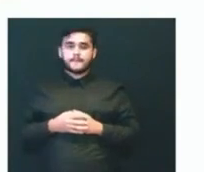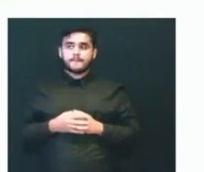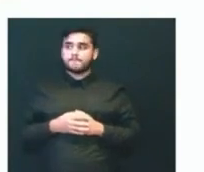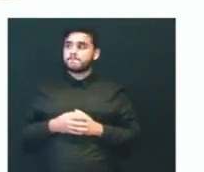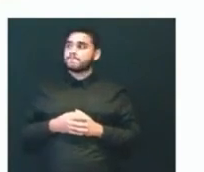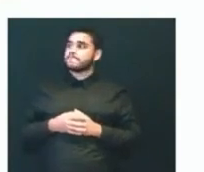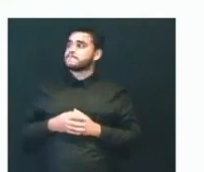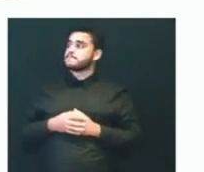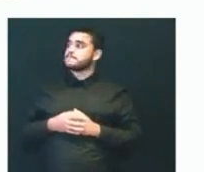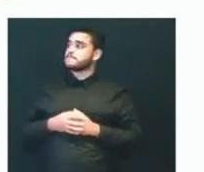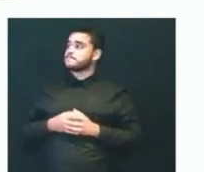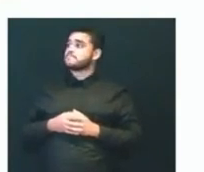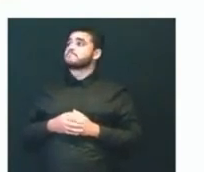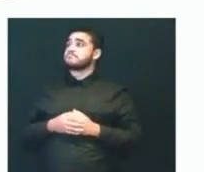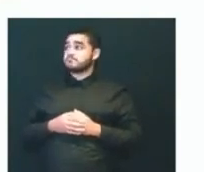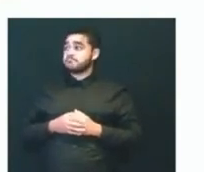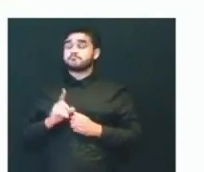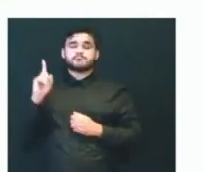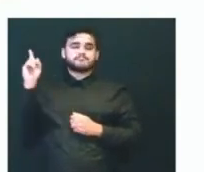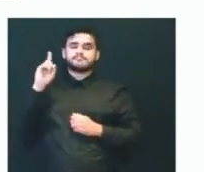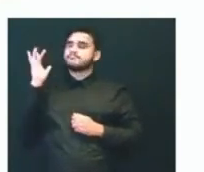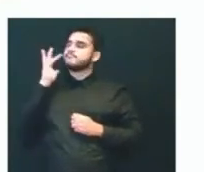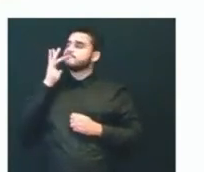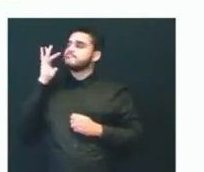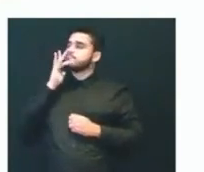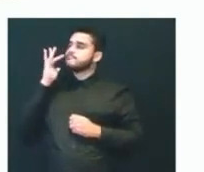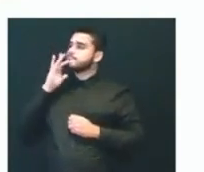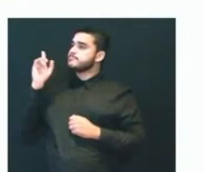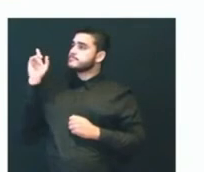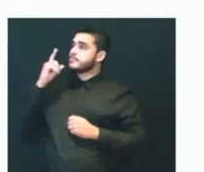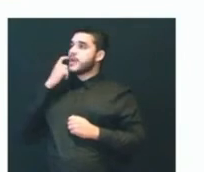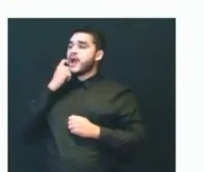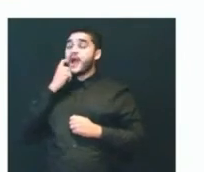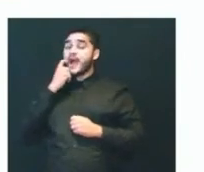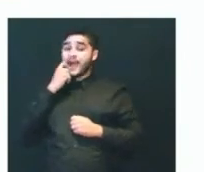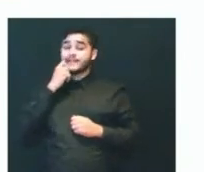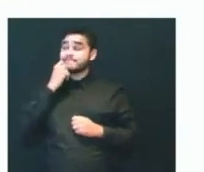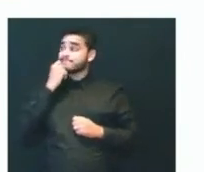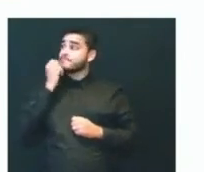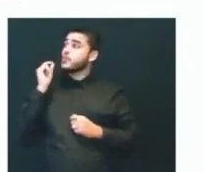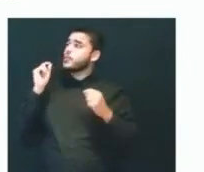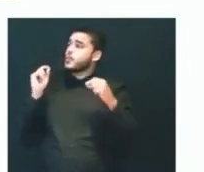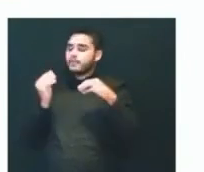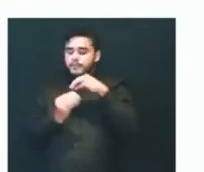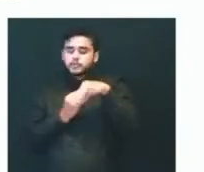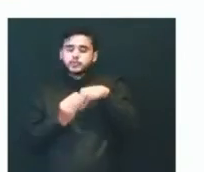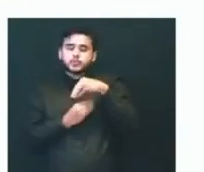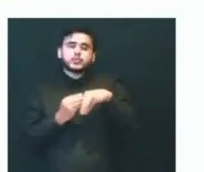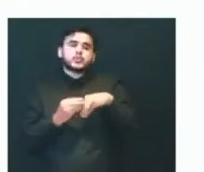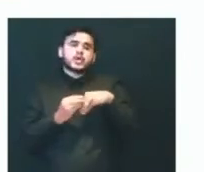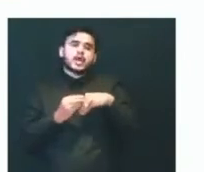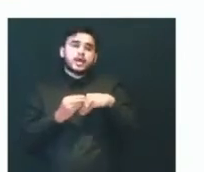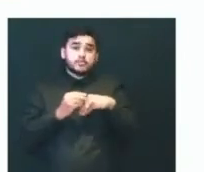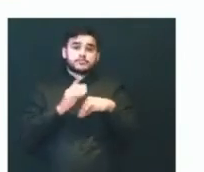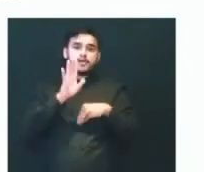Essa receita aqui também ela é muito boa, os pacientes amam escondidinho. Escondidinho é como se fosse